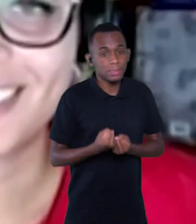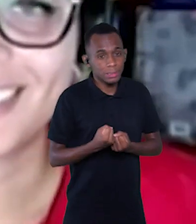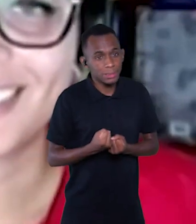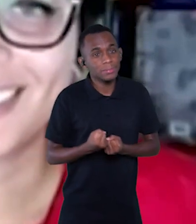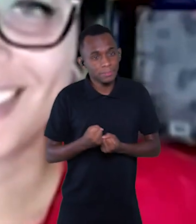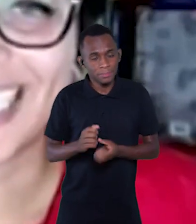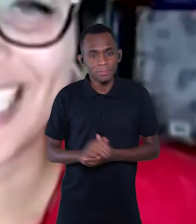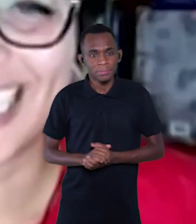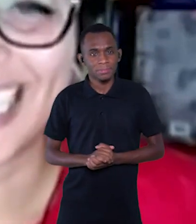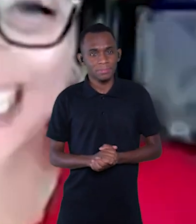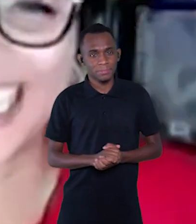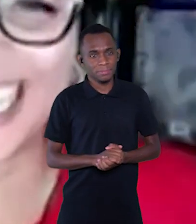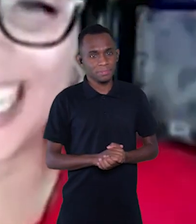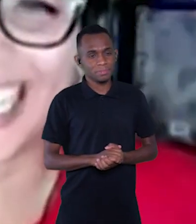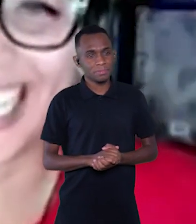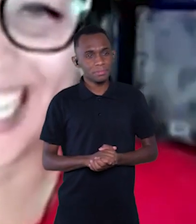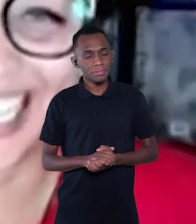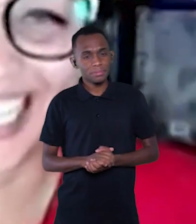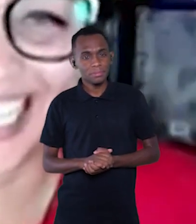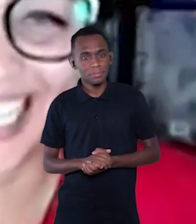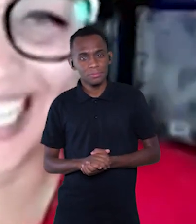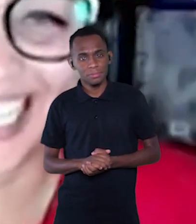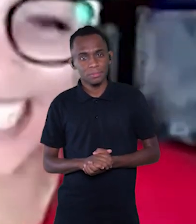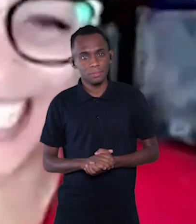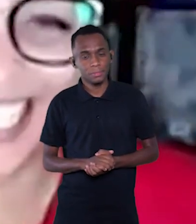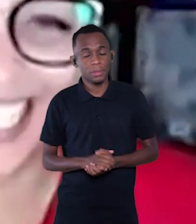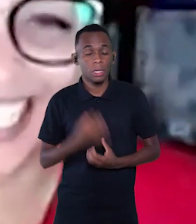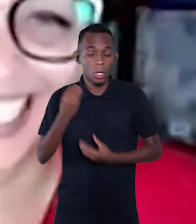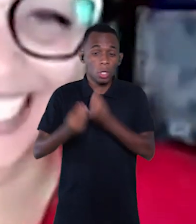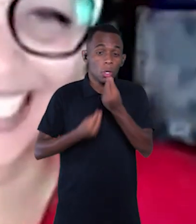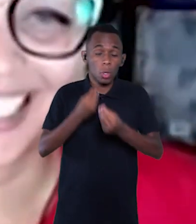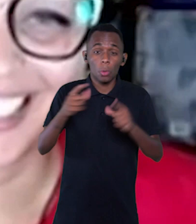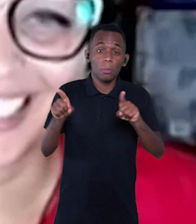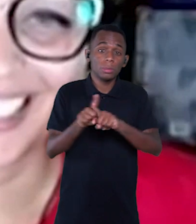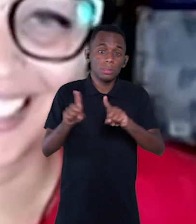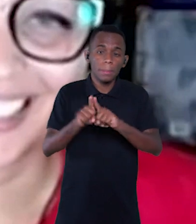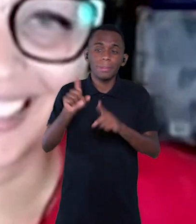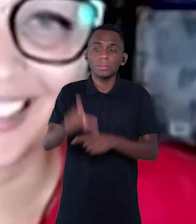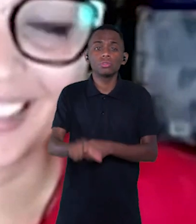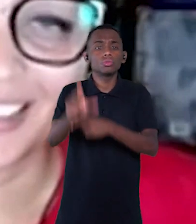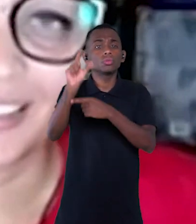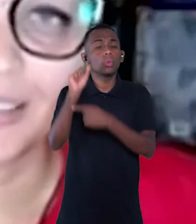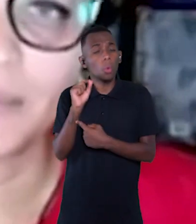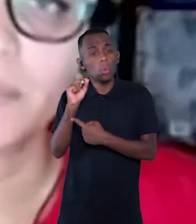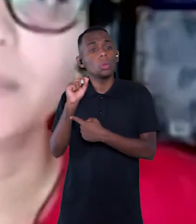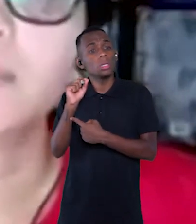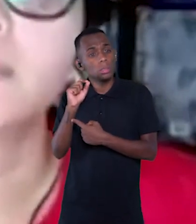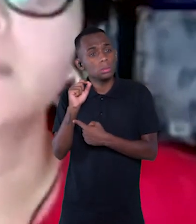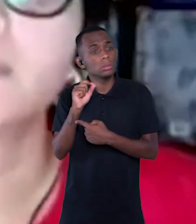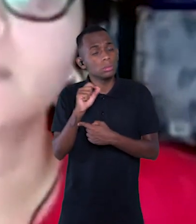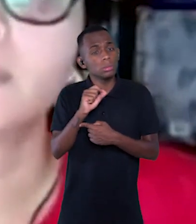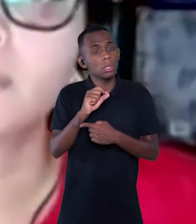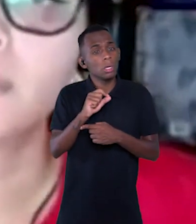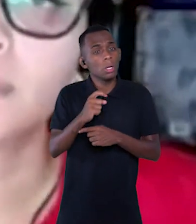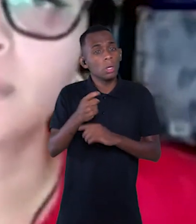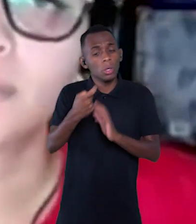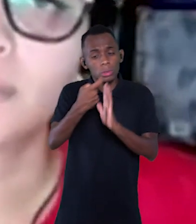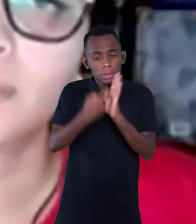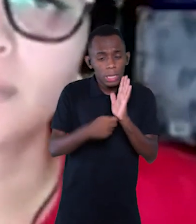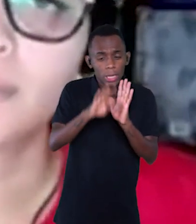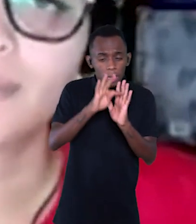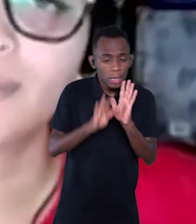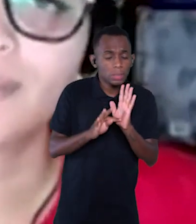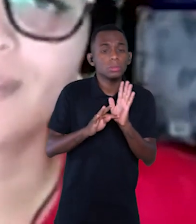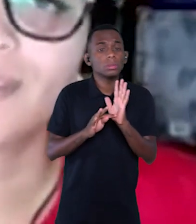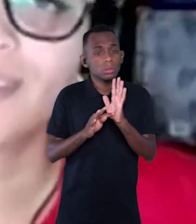a Deus, temos você, né, e como que foi a escolha desses textos para